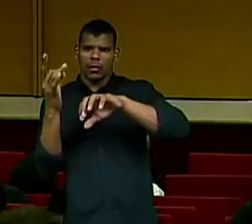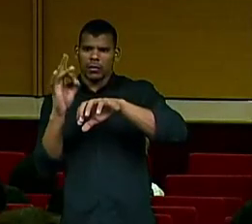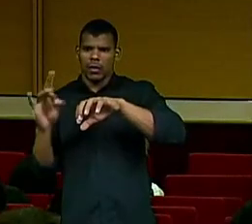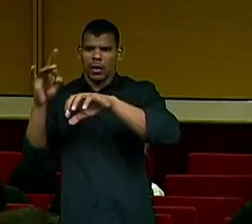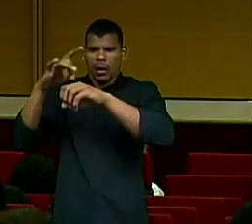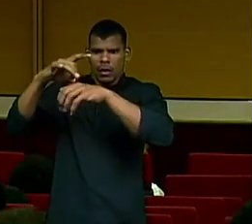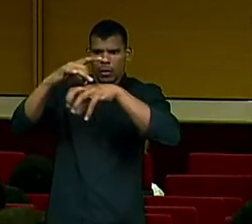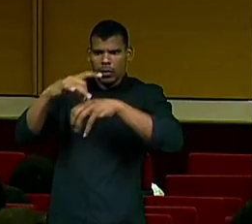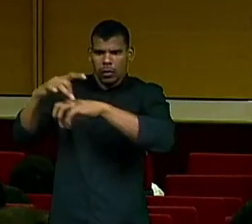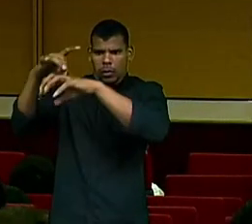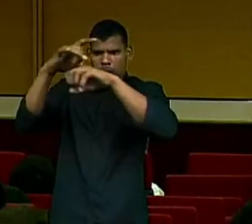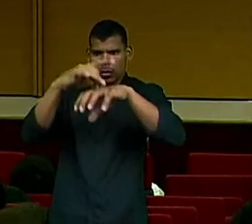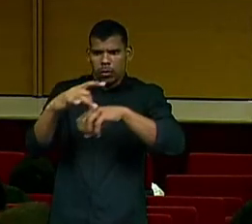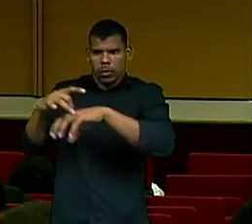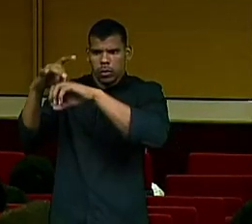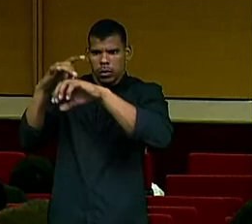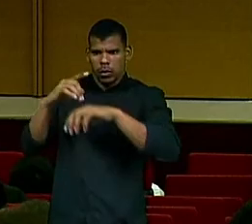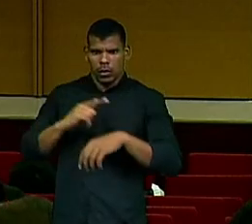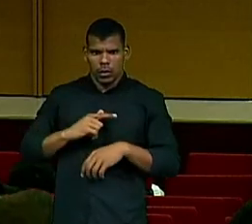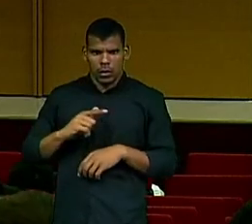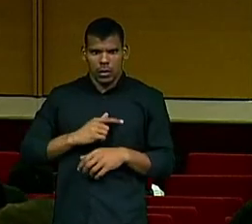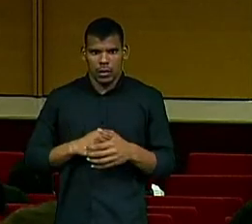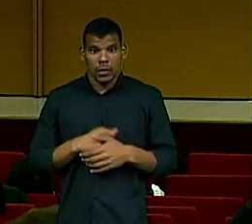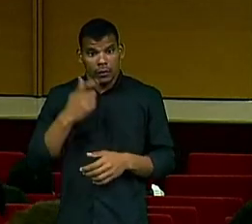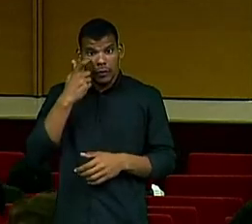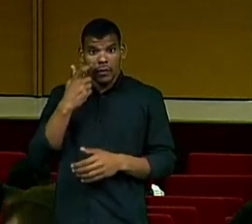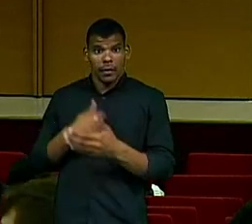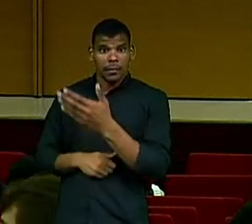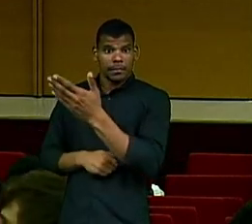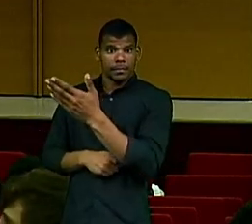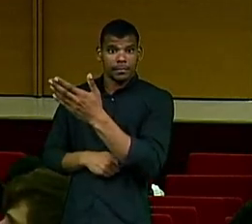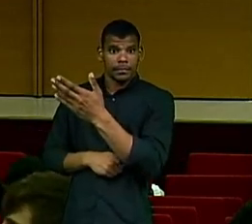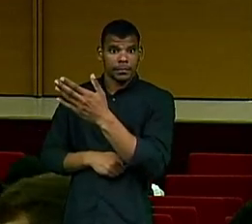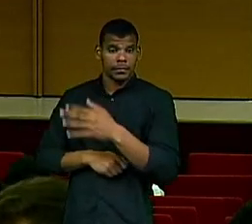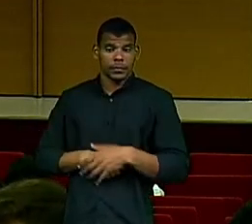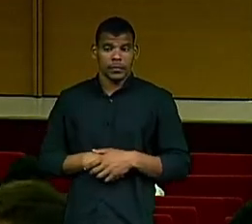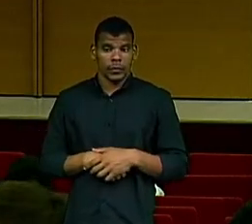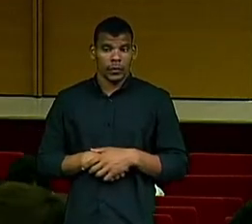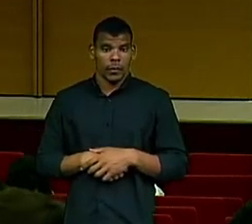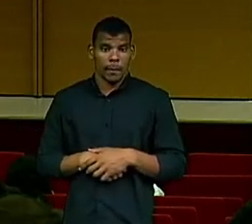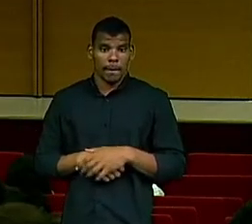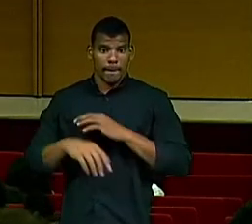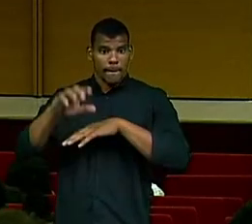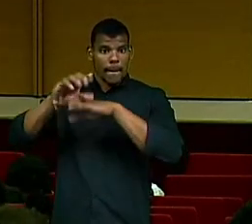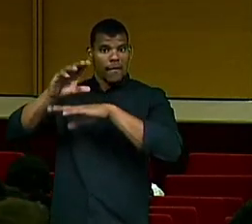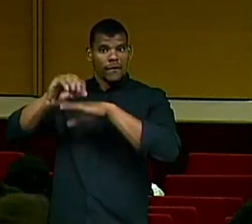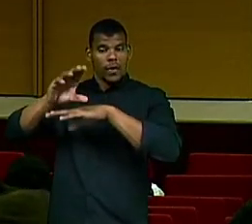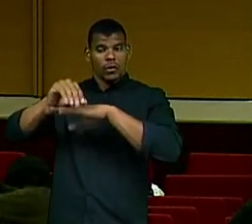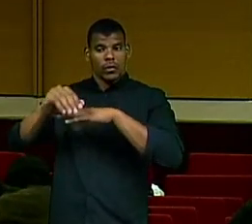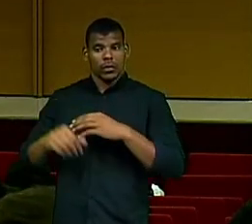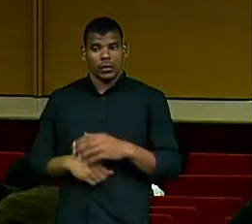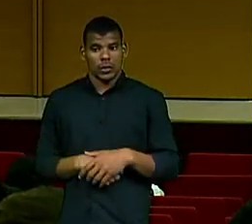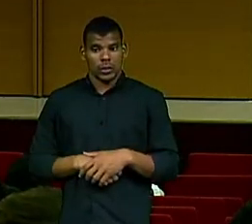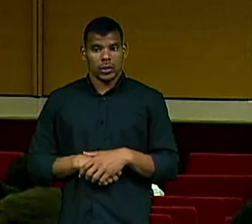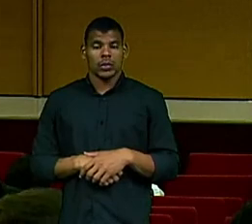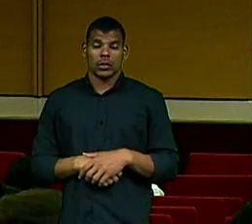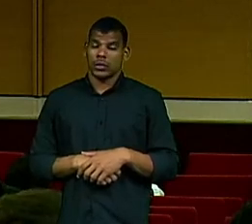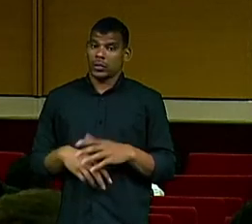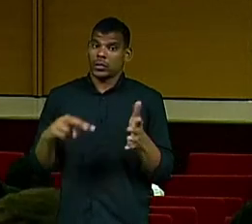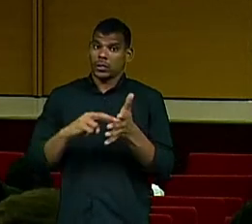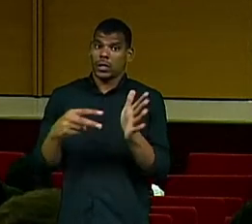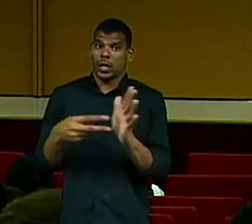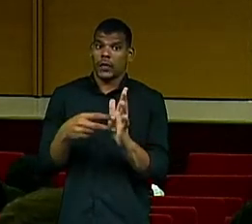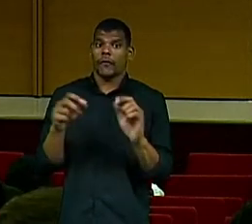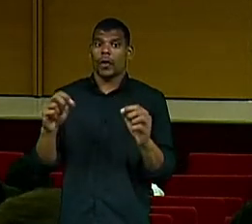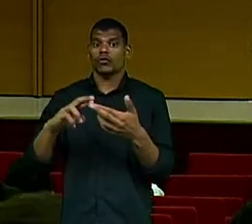Rapaz esse negócio de código genético Universal é verdade mesmo viu o organismo consegue ler o gênio de outro